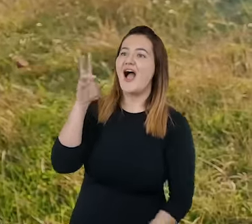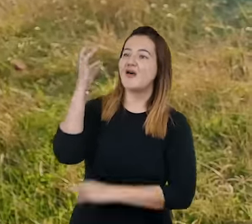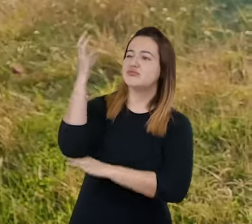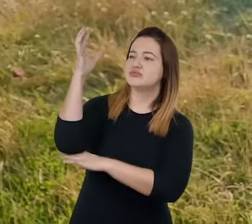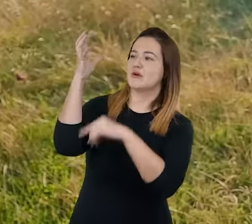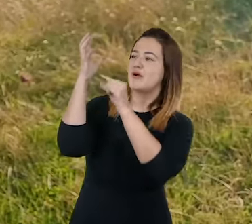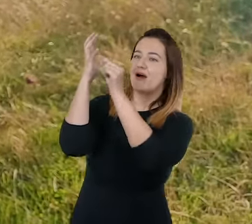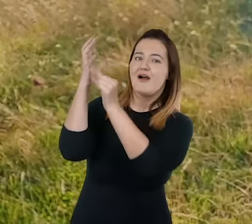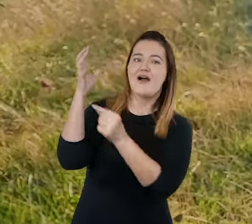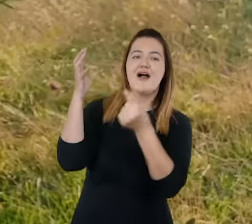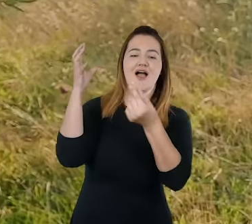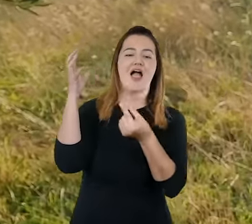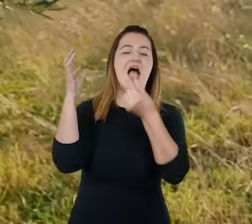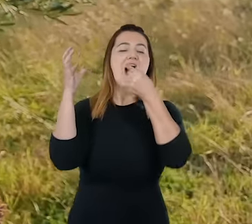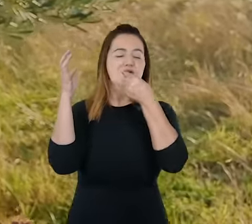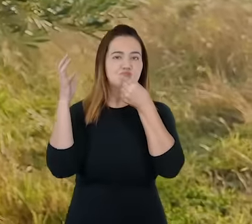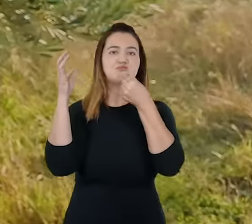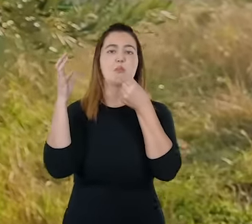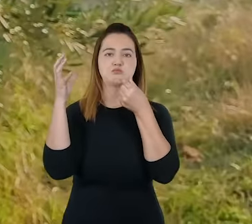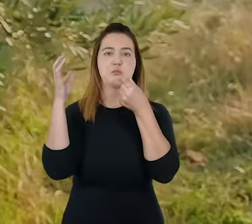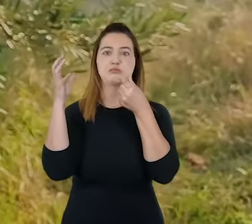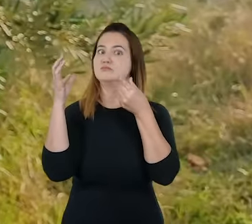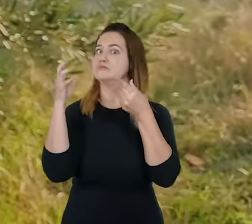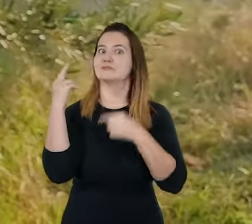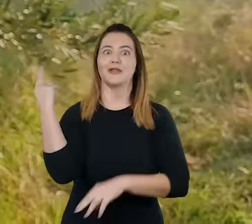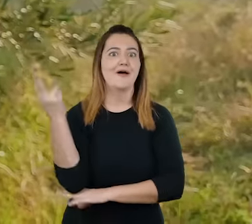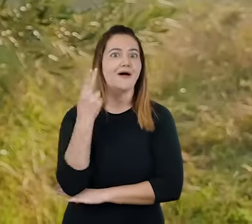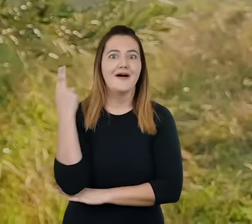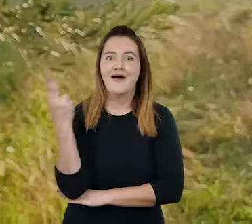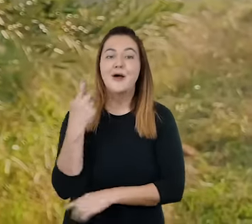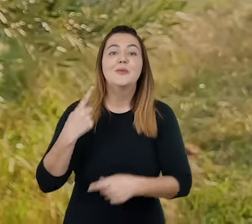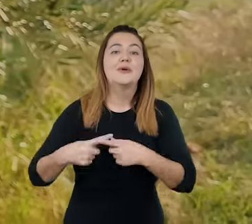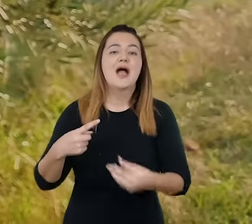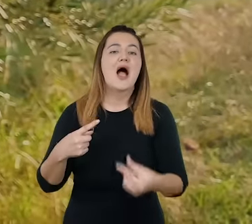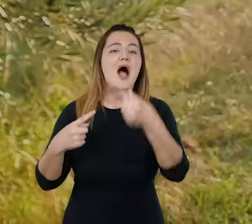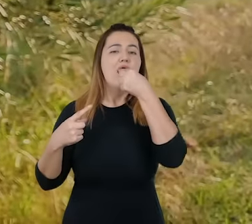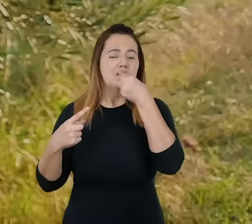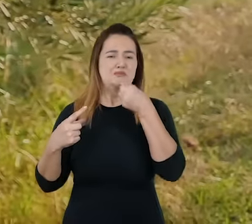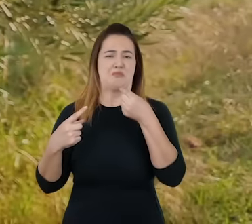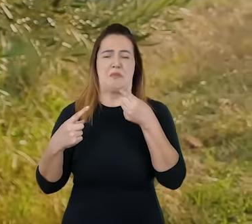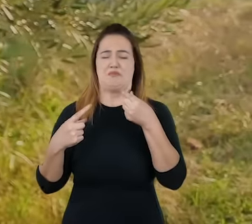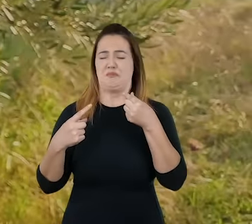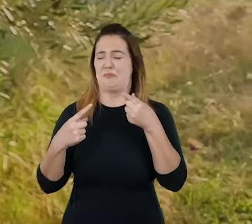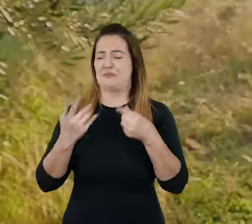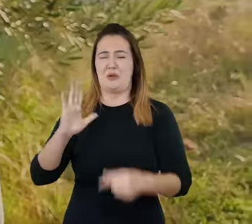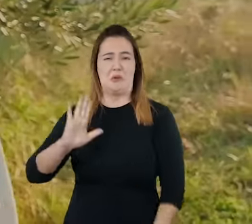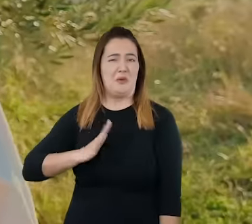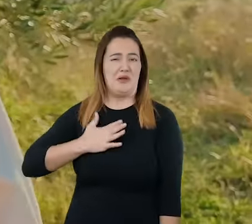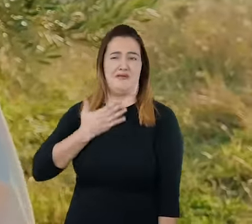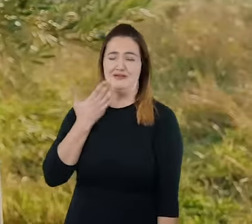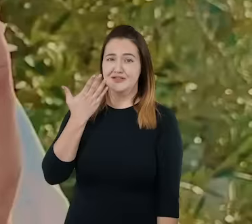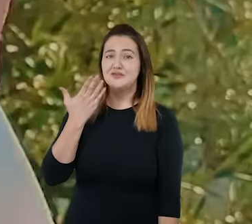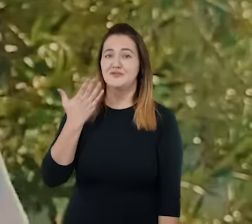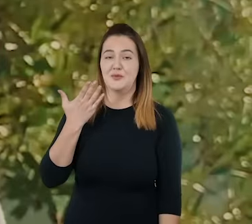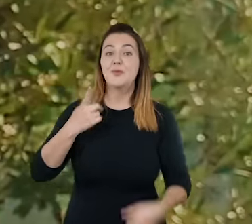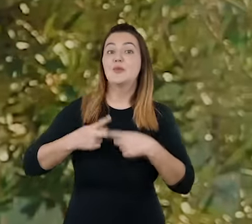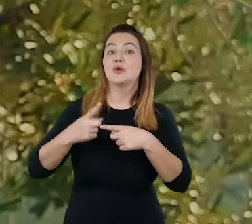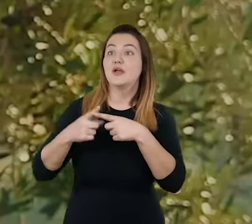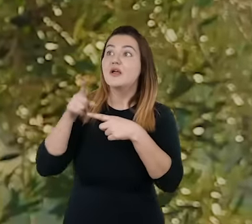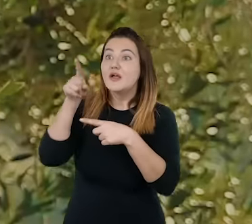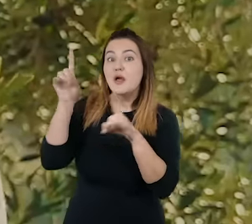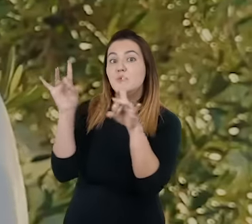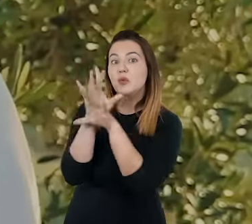assim carregada, não tente colher e colocar na boca porque vai ser péssimo. É um gosto super amargo porque ela